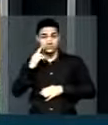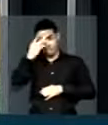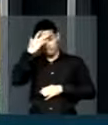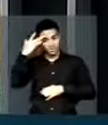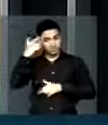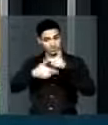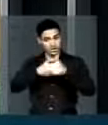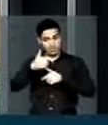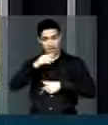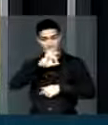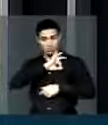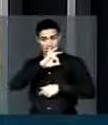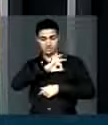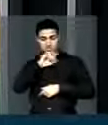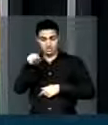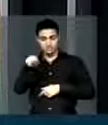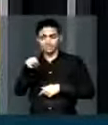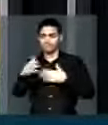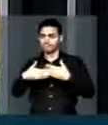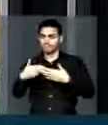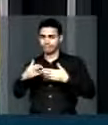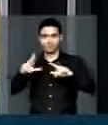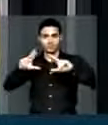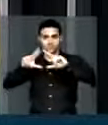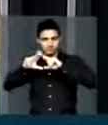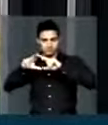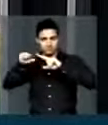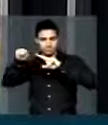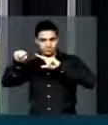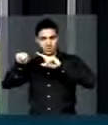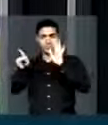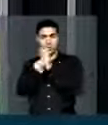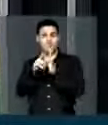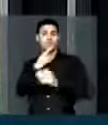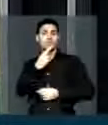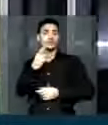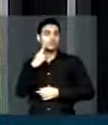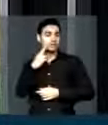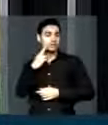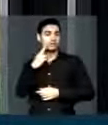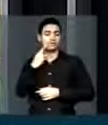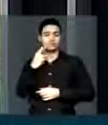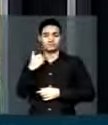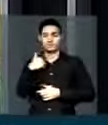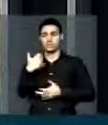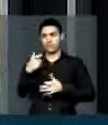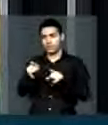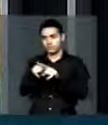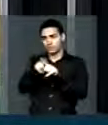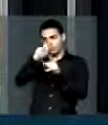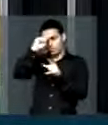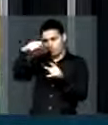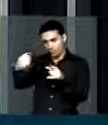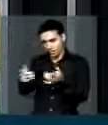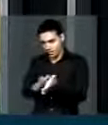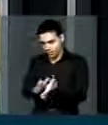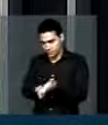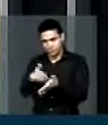polícia legislativa, tanto da Assembleia Legislativa de Rondônia, a quem quero homenagear também neste